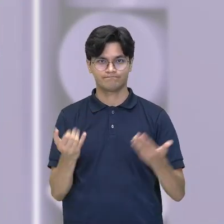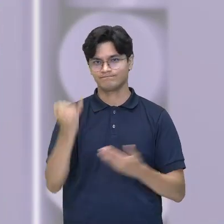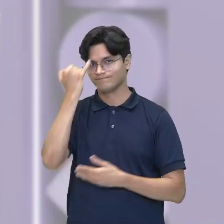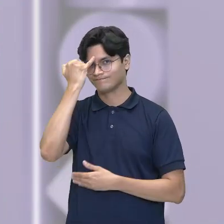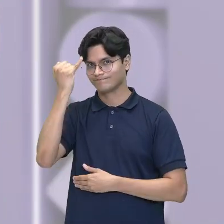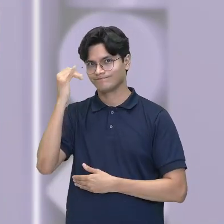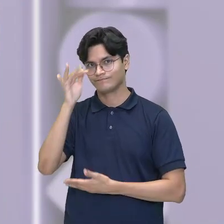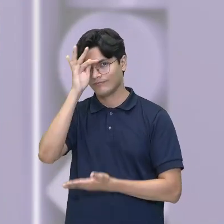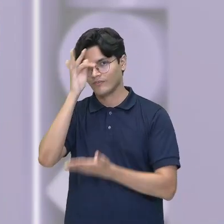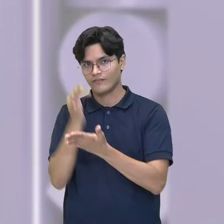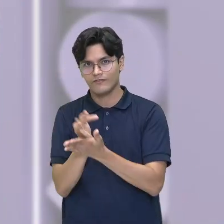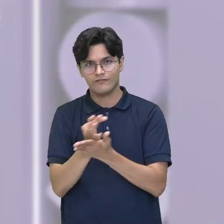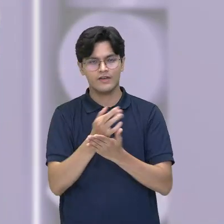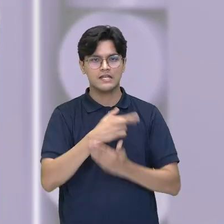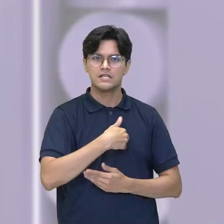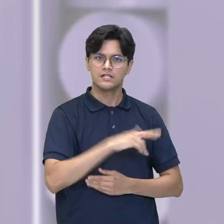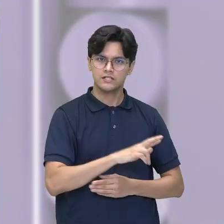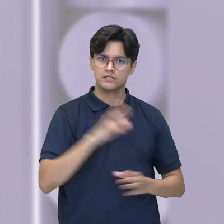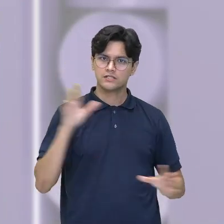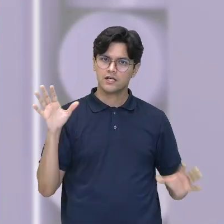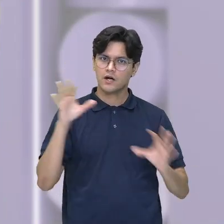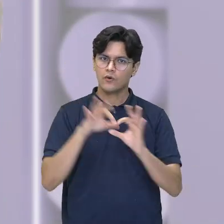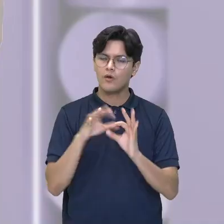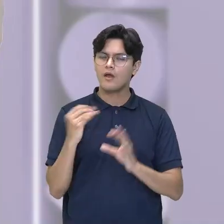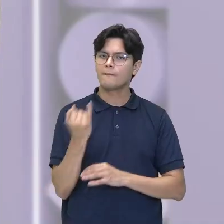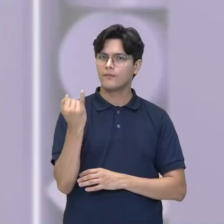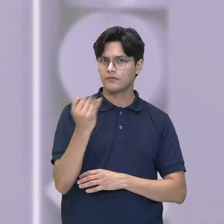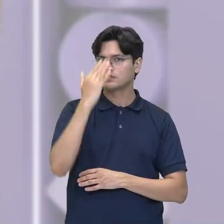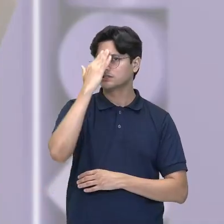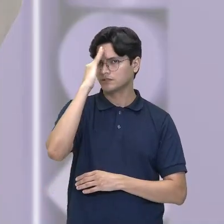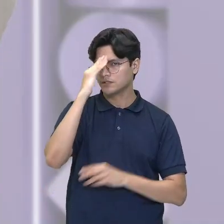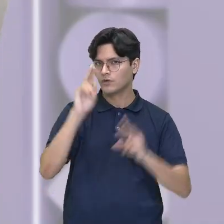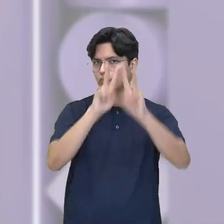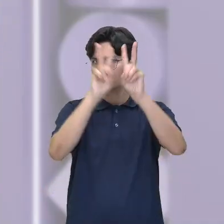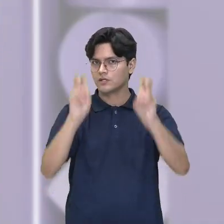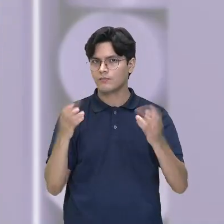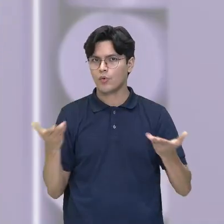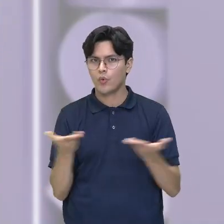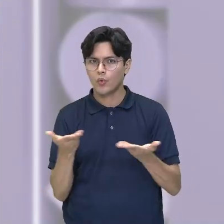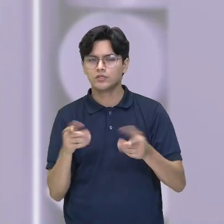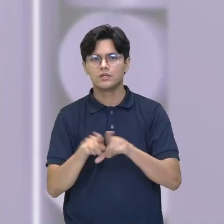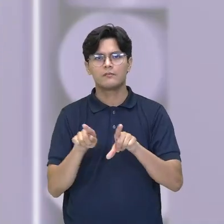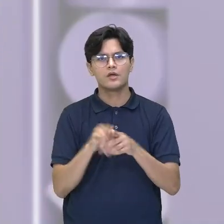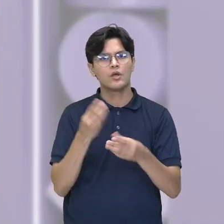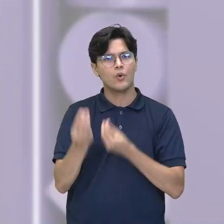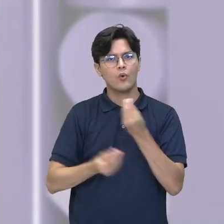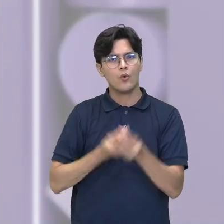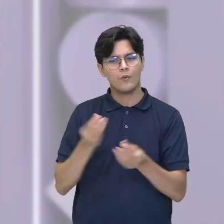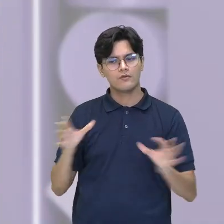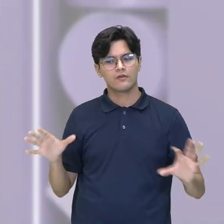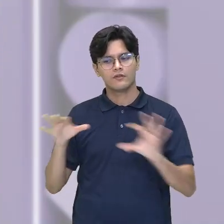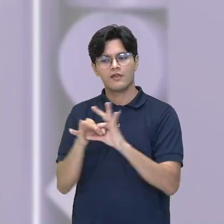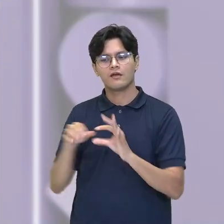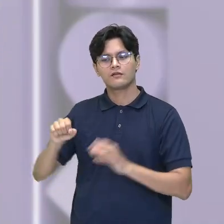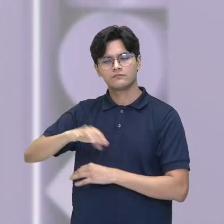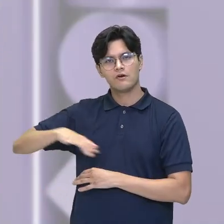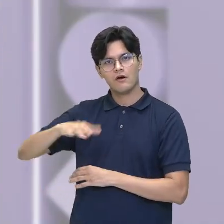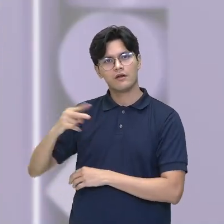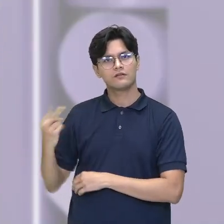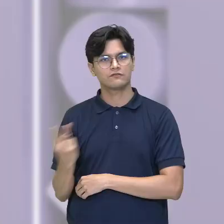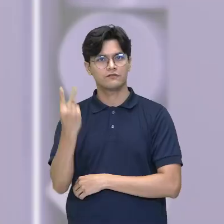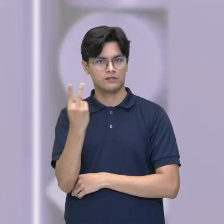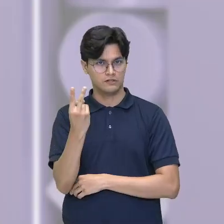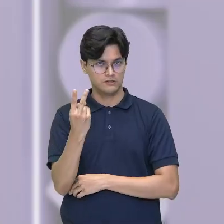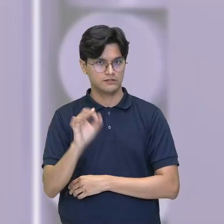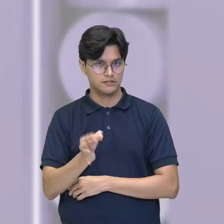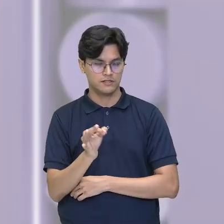para entendermos a temática de hoje e como é que ela se conecta com o terreno dos valores. Agora, eu queria dar um